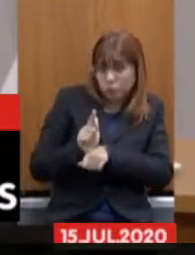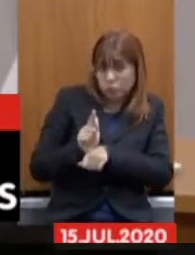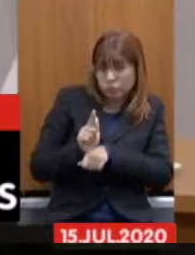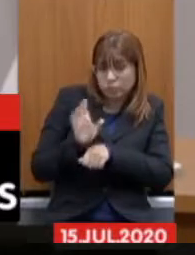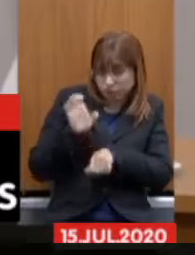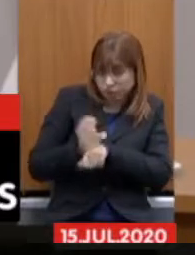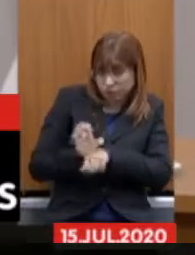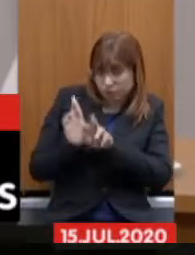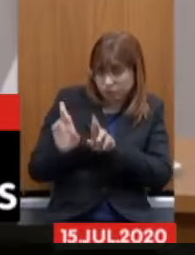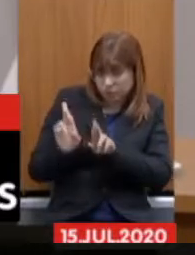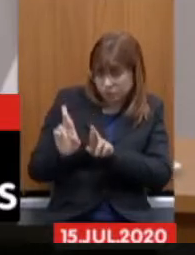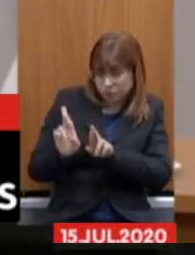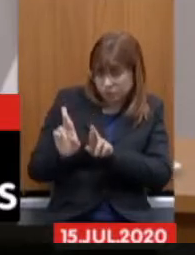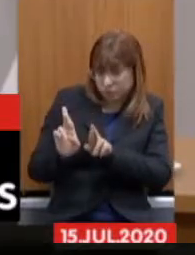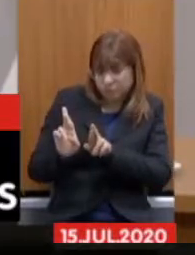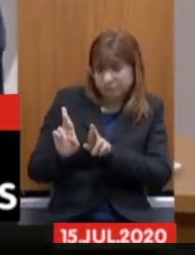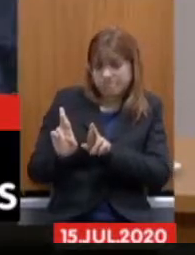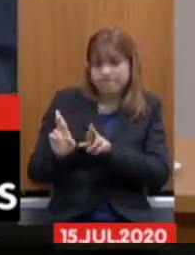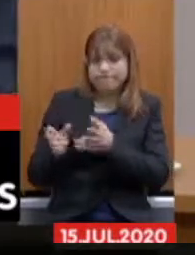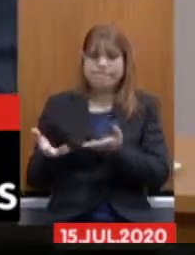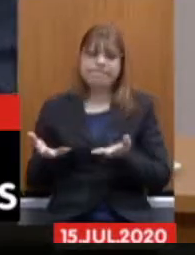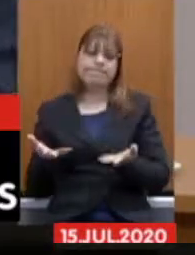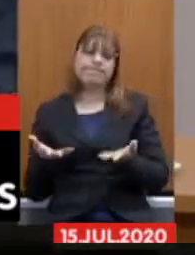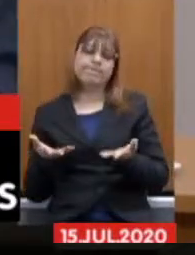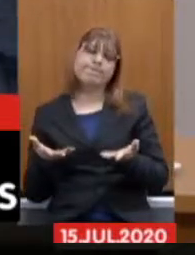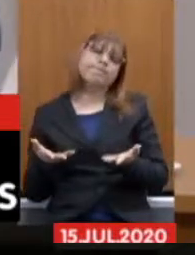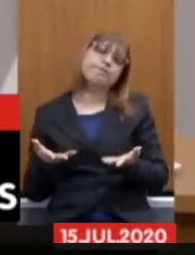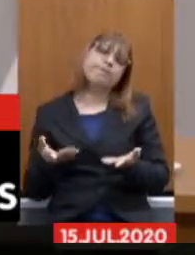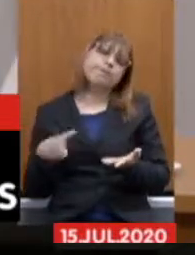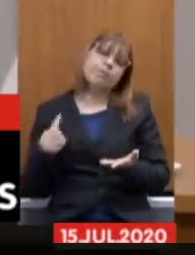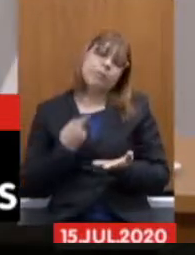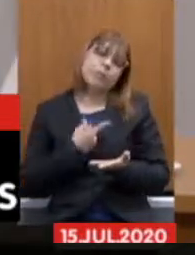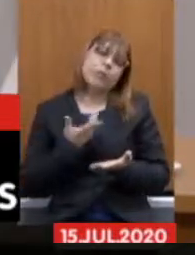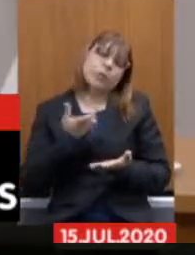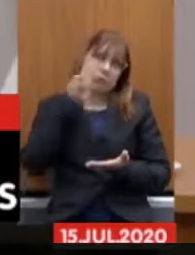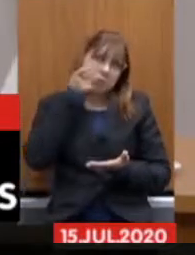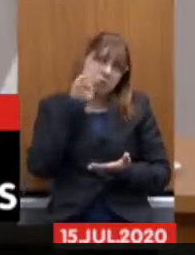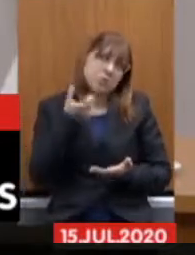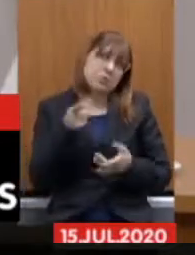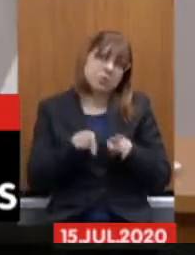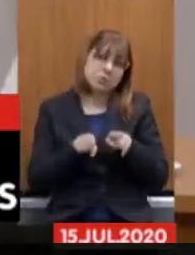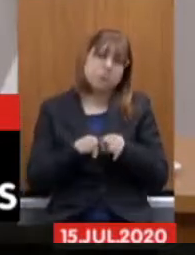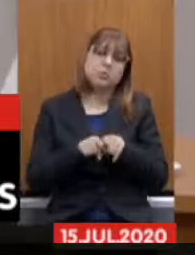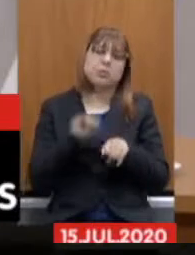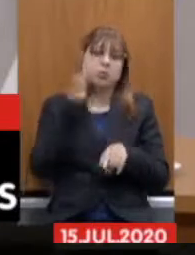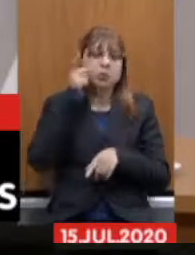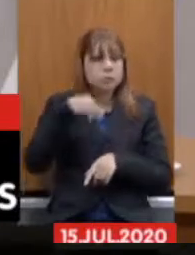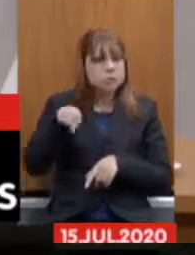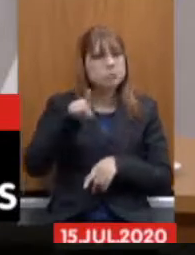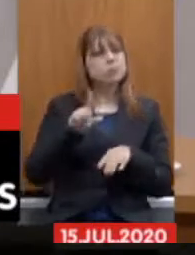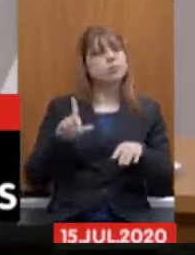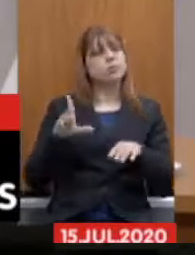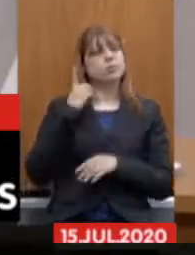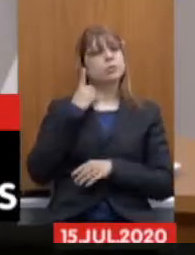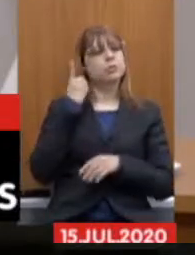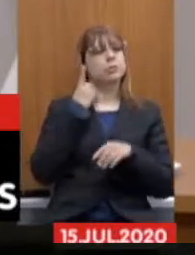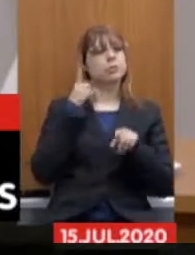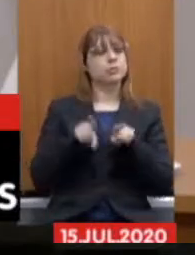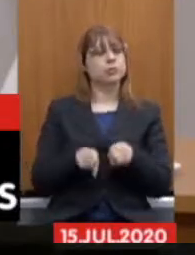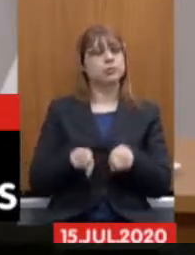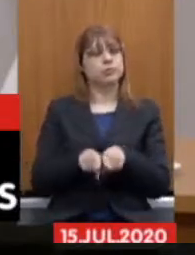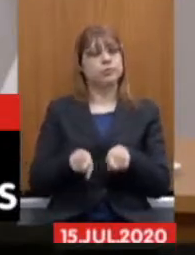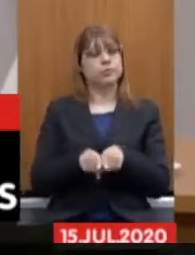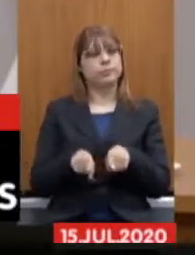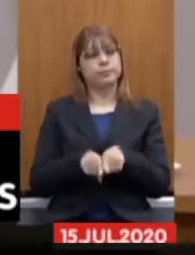é isso lúcio também chama muita atenção e chamaremos a atenção dos novos deputados parece a questão que